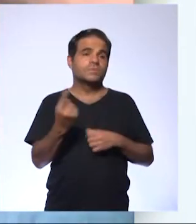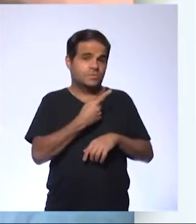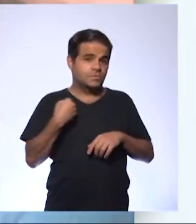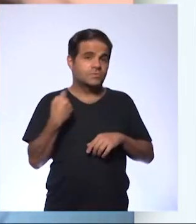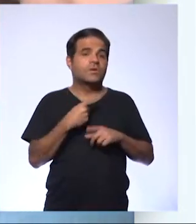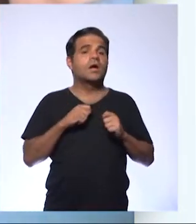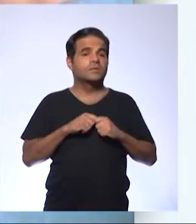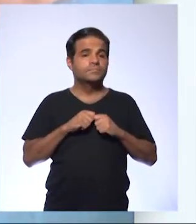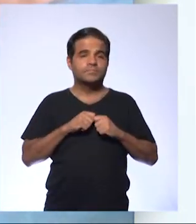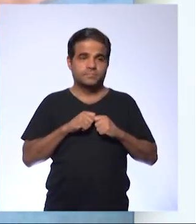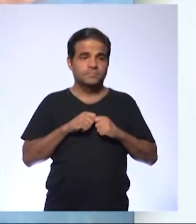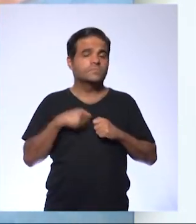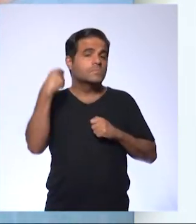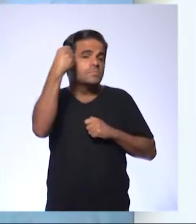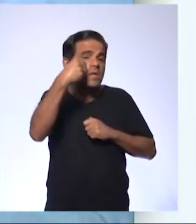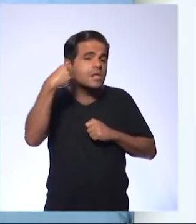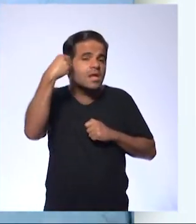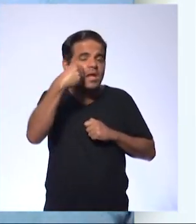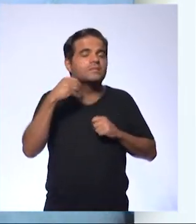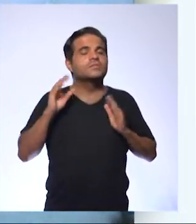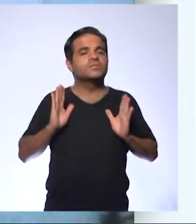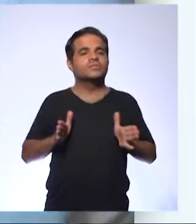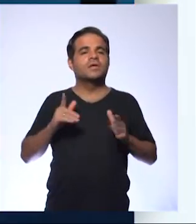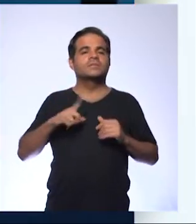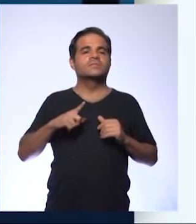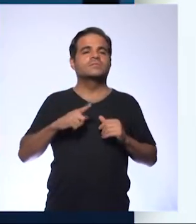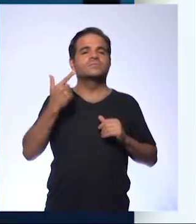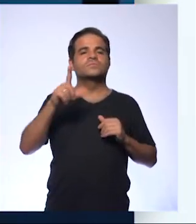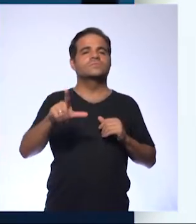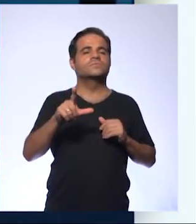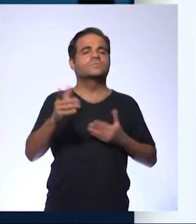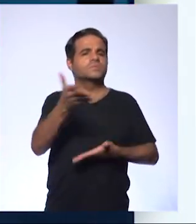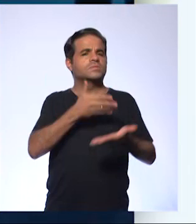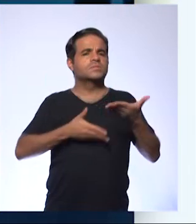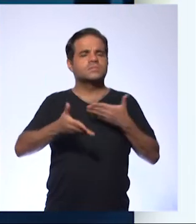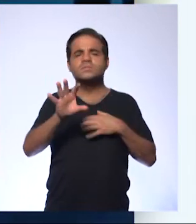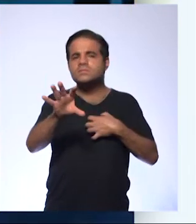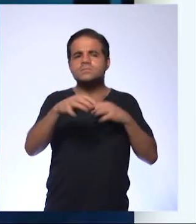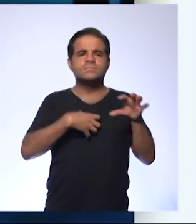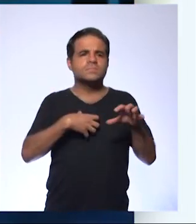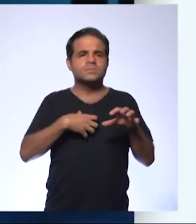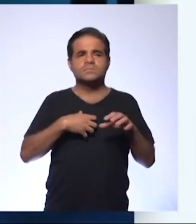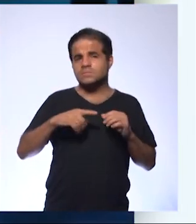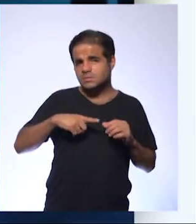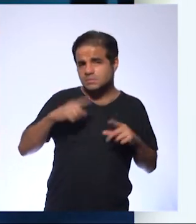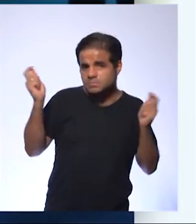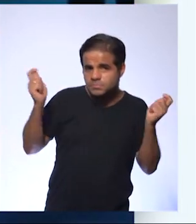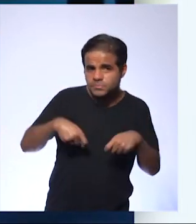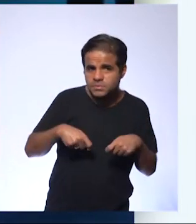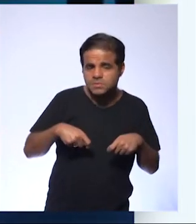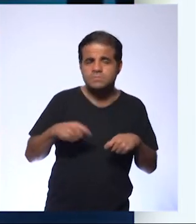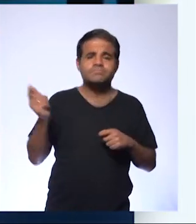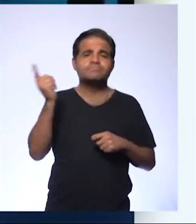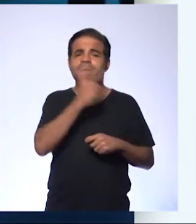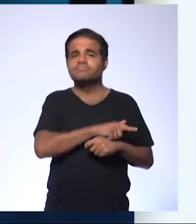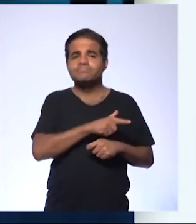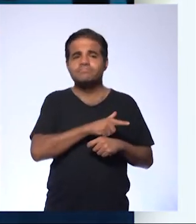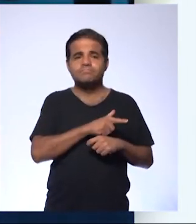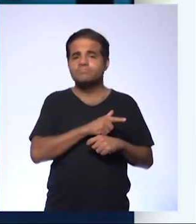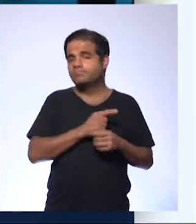faz com experiências que a gente tem com o outro, né? E em relação à empatia, também é possível